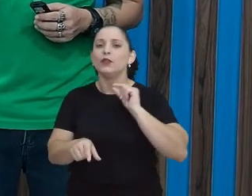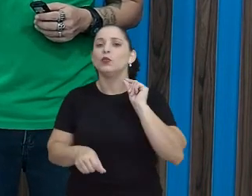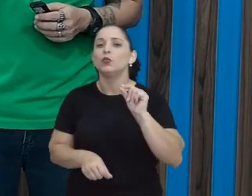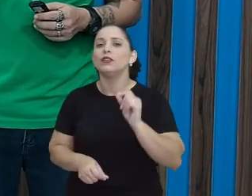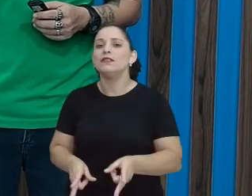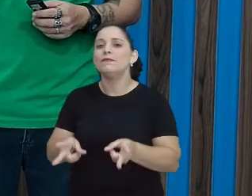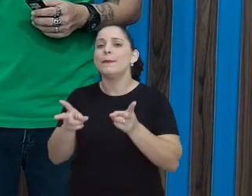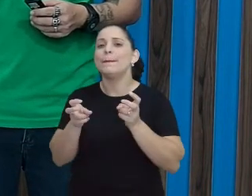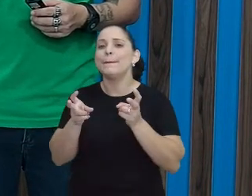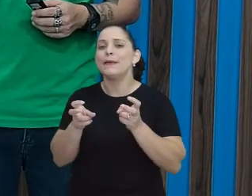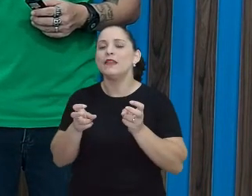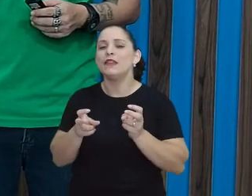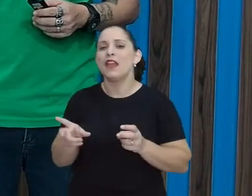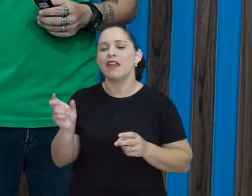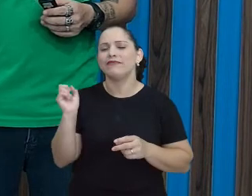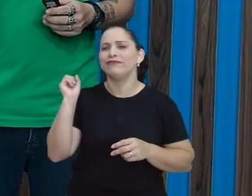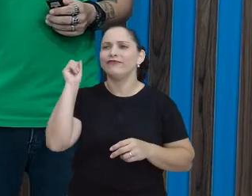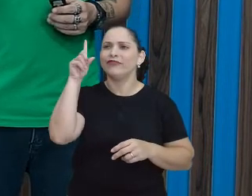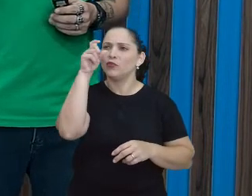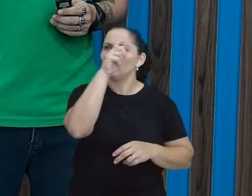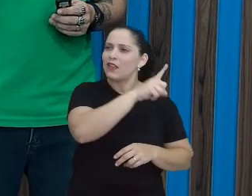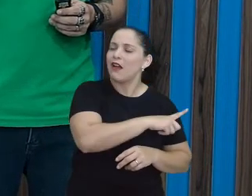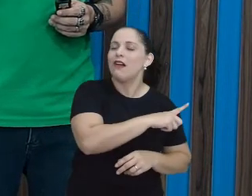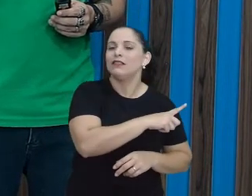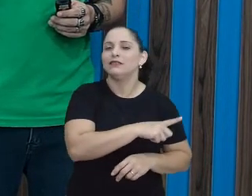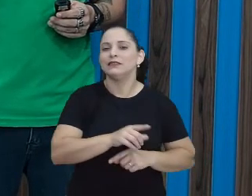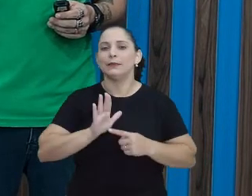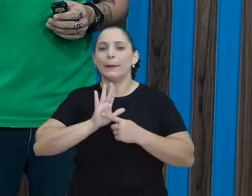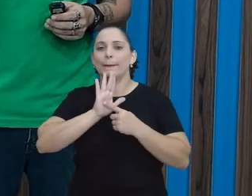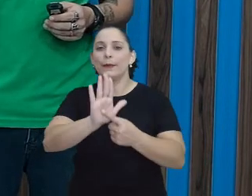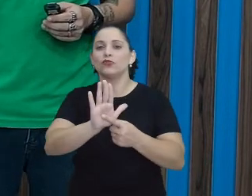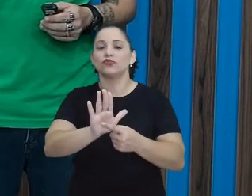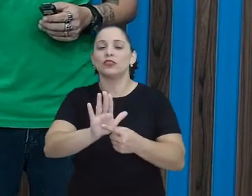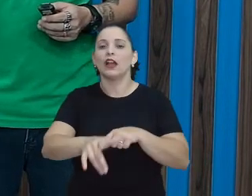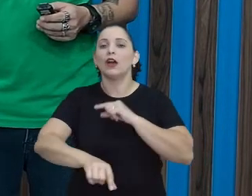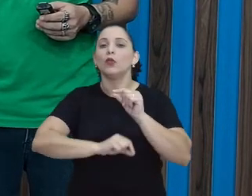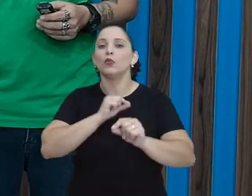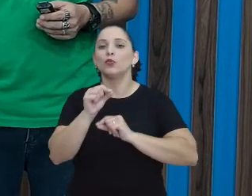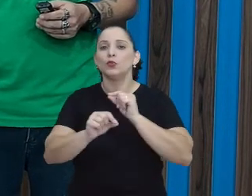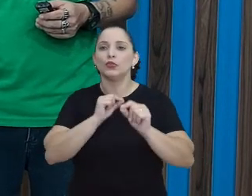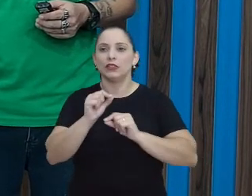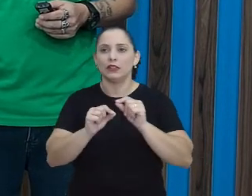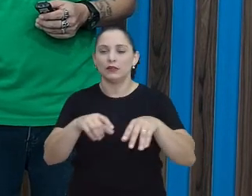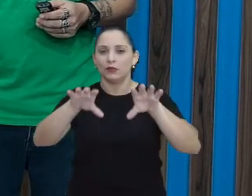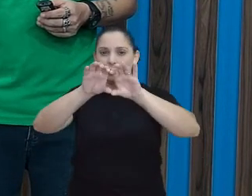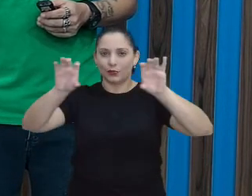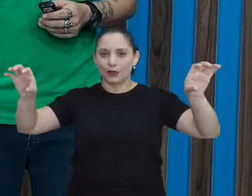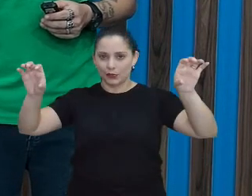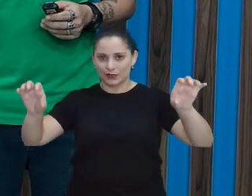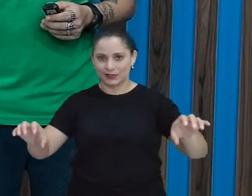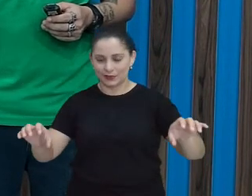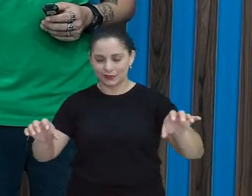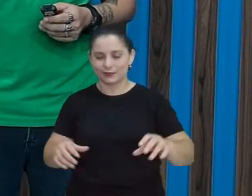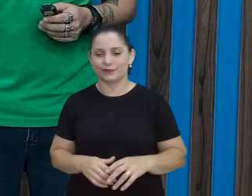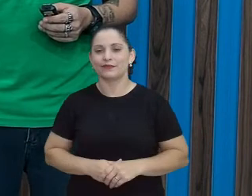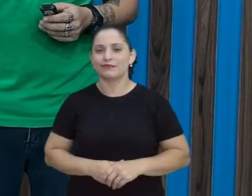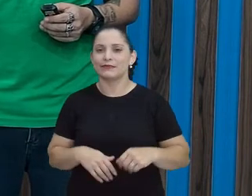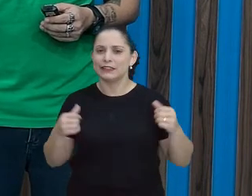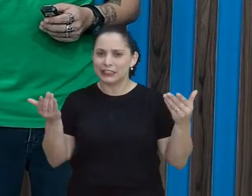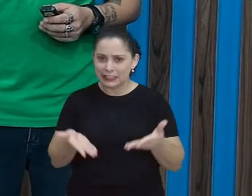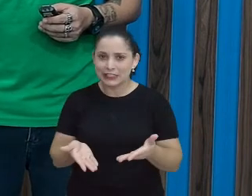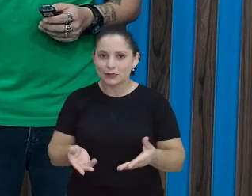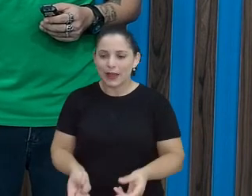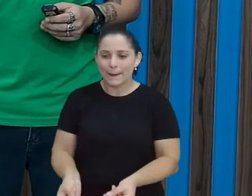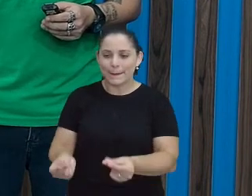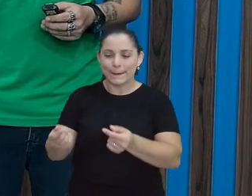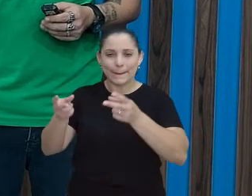muito é uma dificuldade de trazer uma situação e representar numa equação. Que essa é a sacada de uma equação,